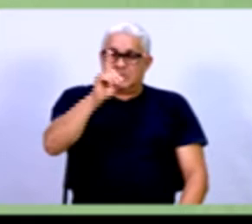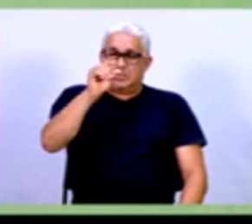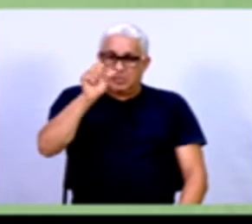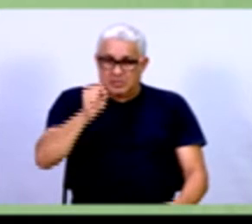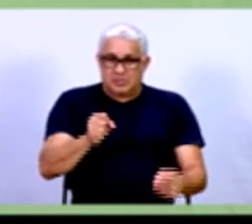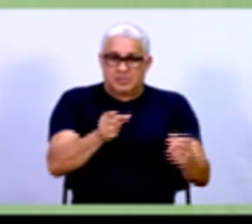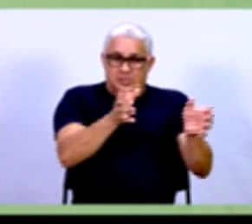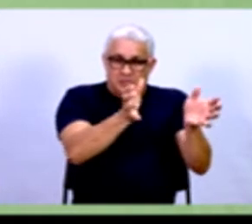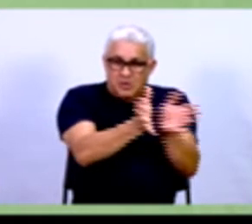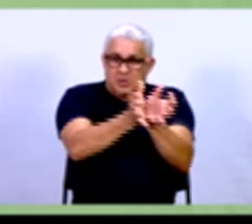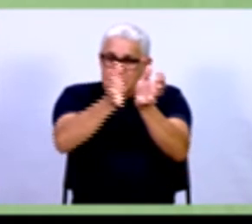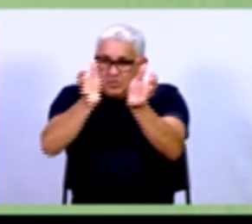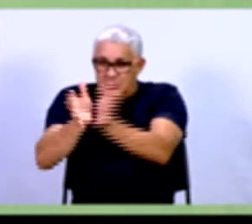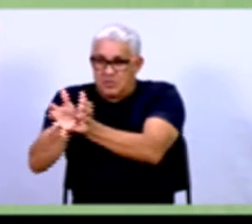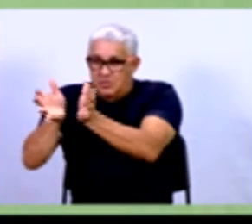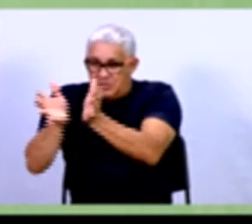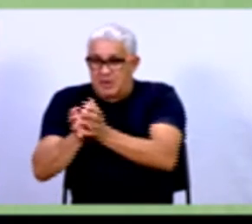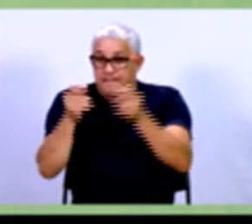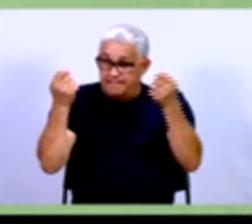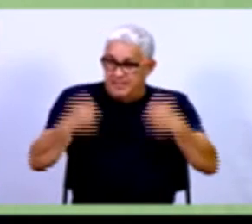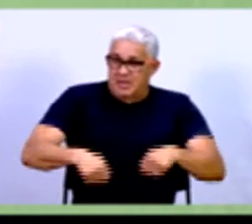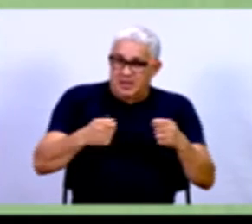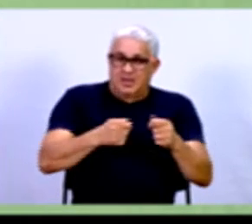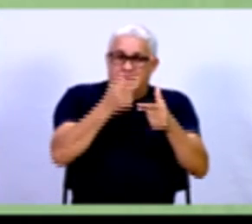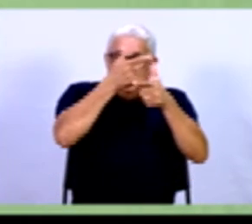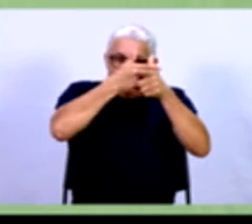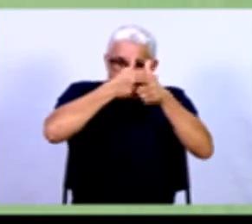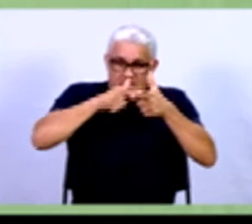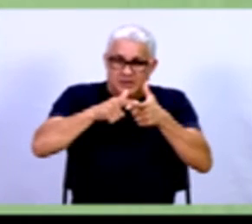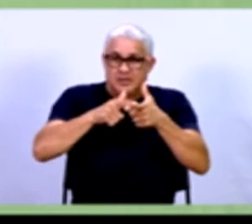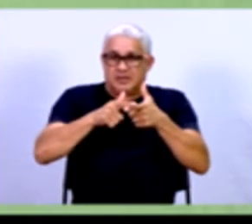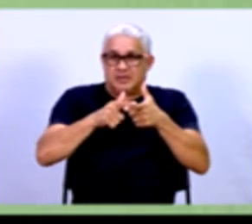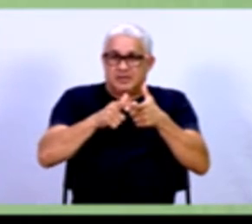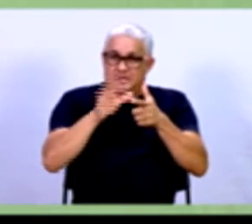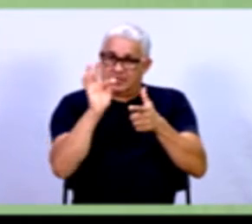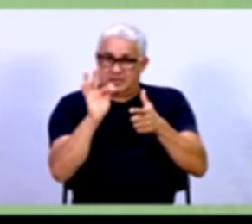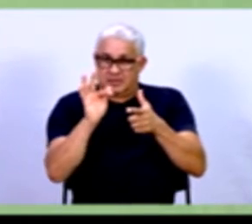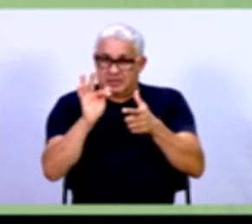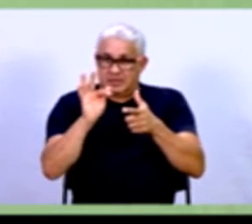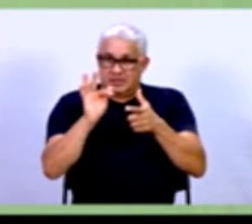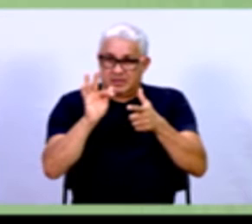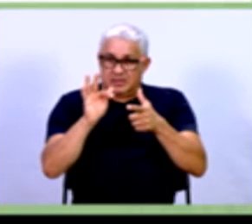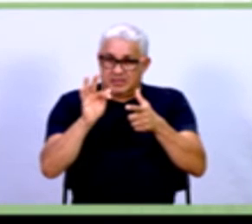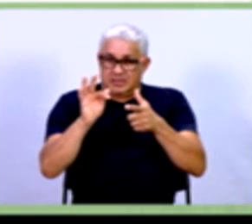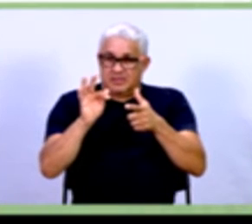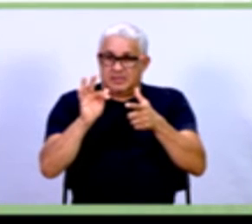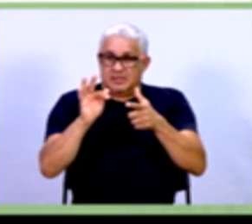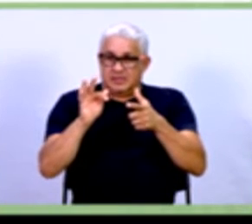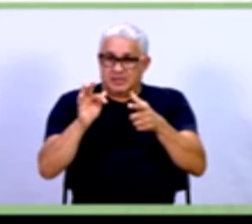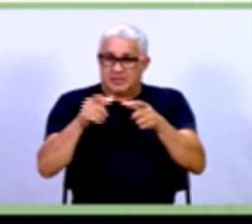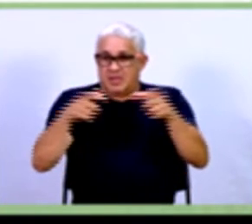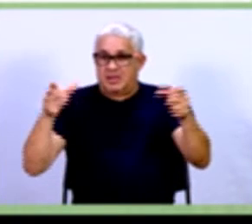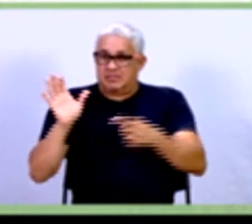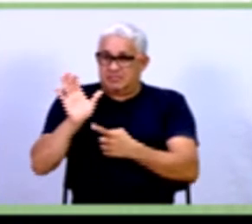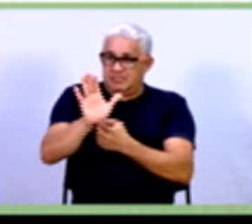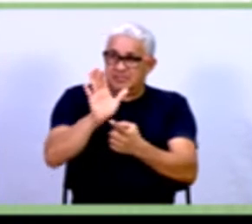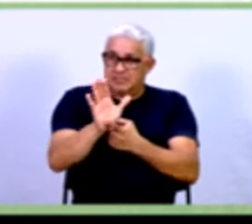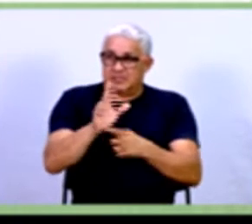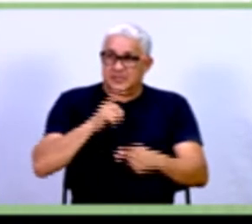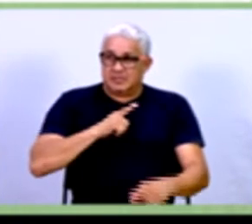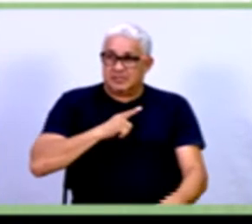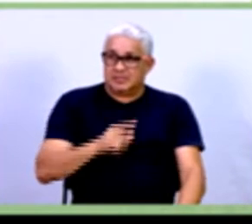frequência relativa de uma classe, é necessário dividir a frequência f pelo tamanho da amostra. Então, aqui a gente